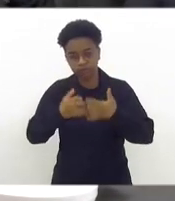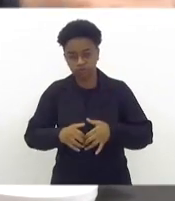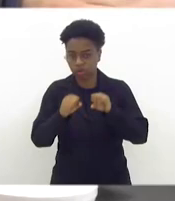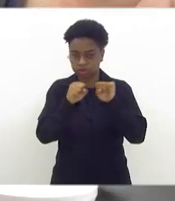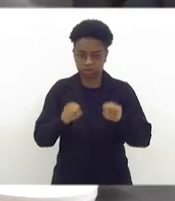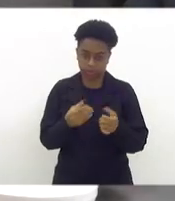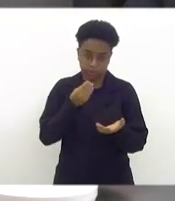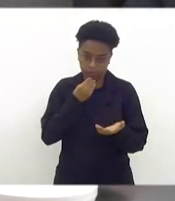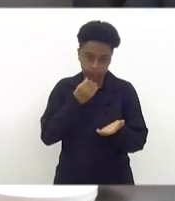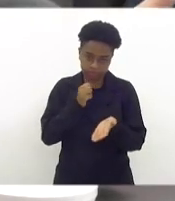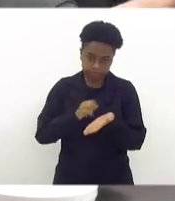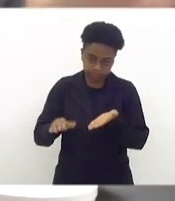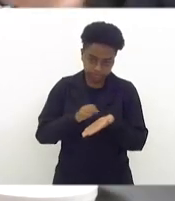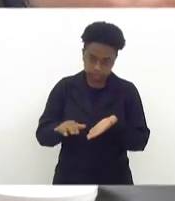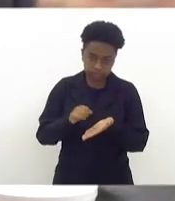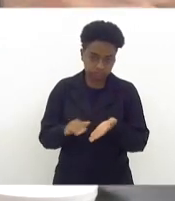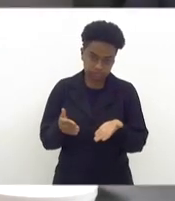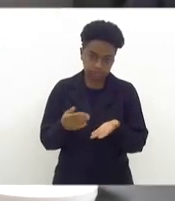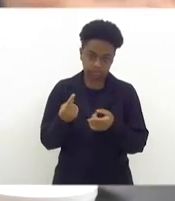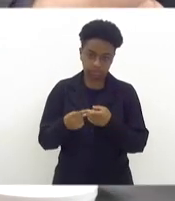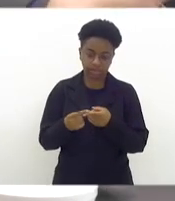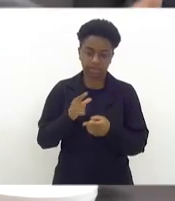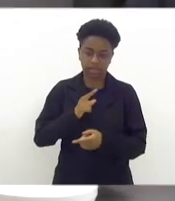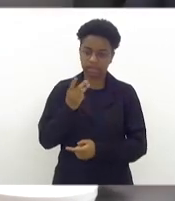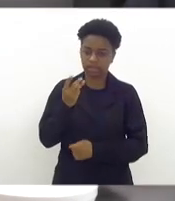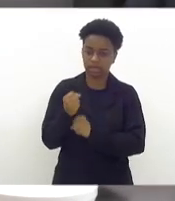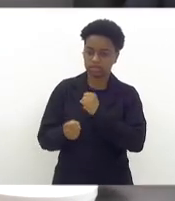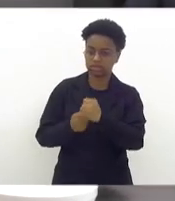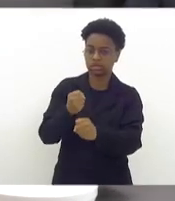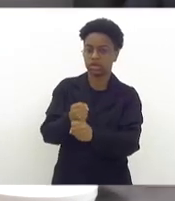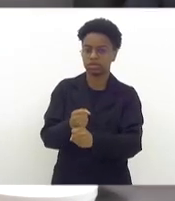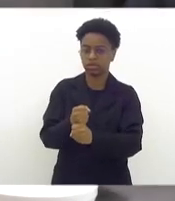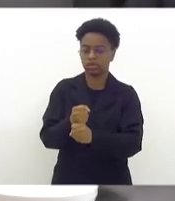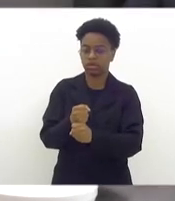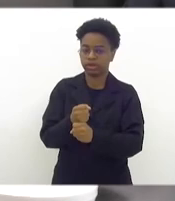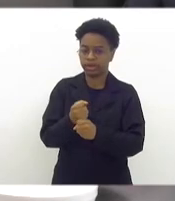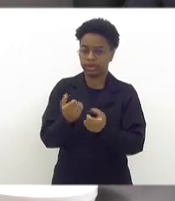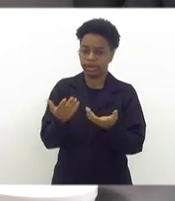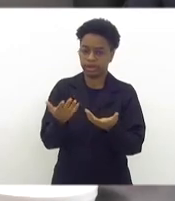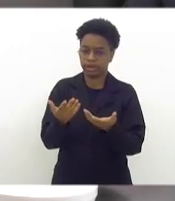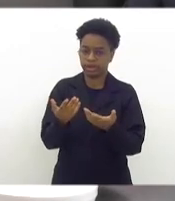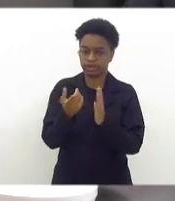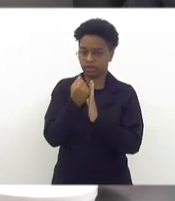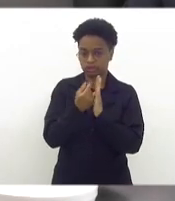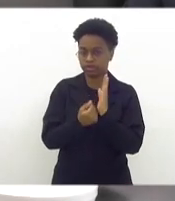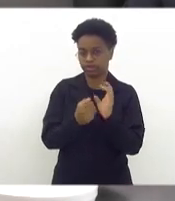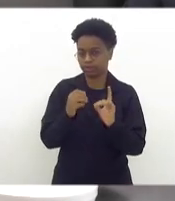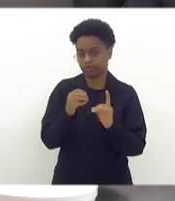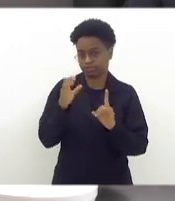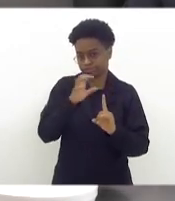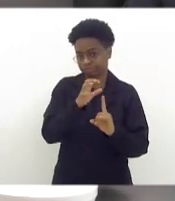sistema, já a LRF manda prever os 3 anos seguintes o impacto orçamentário.